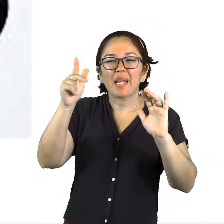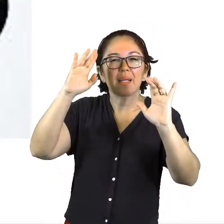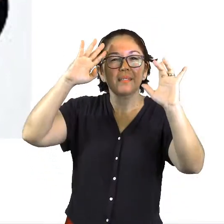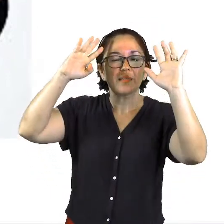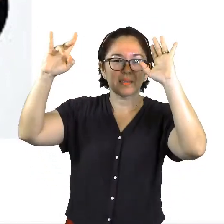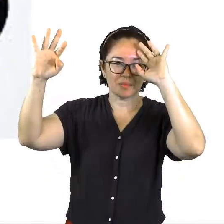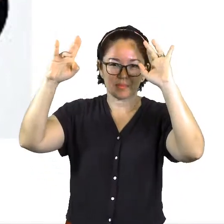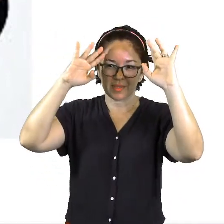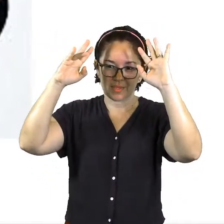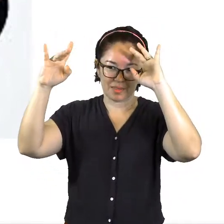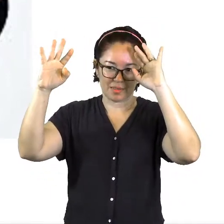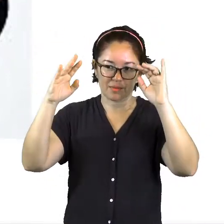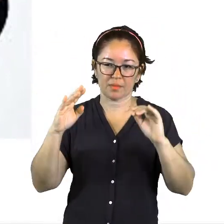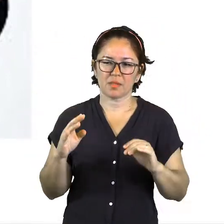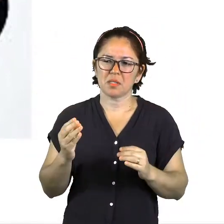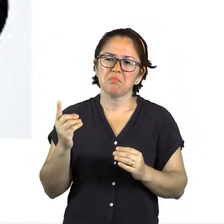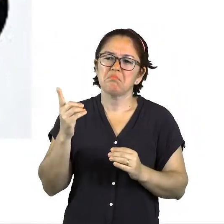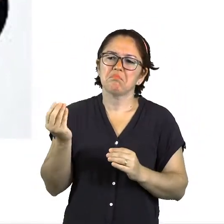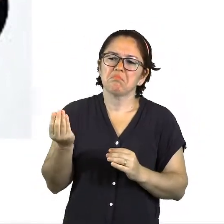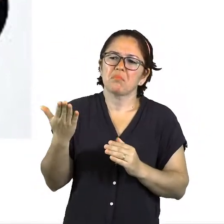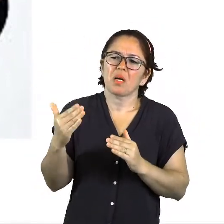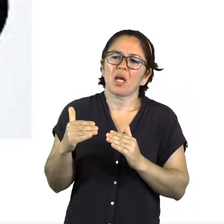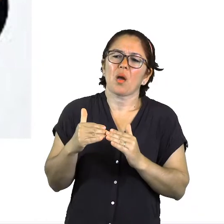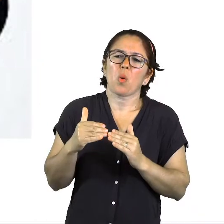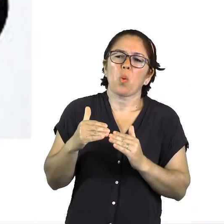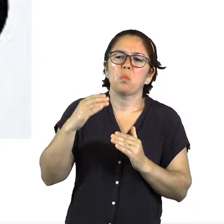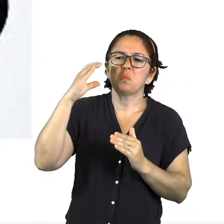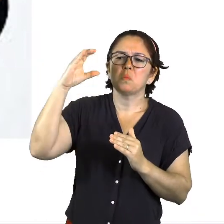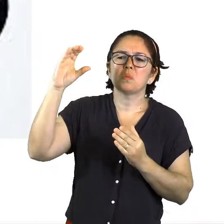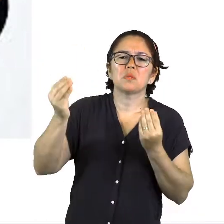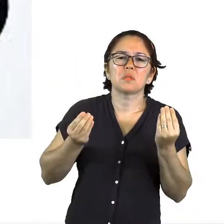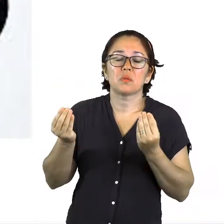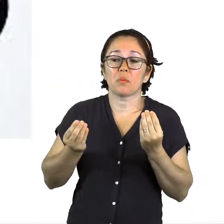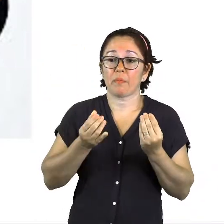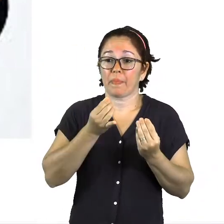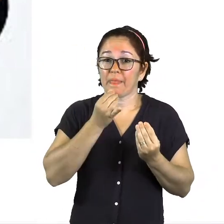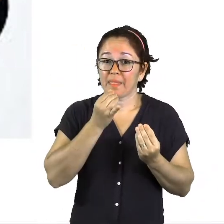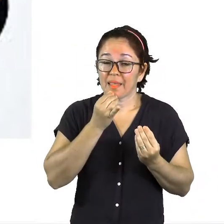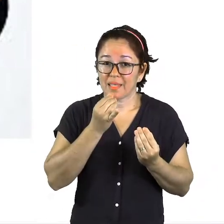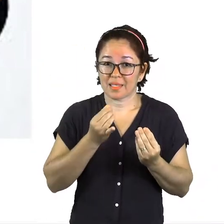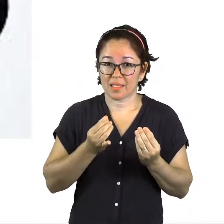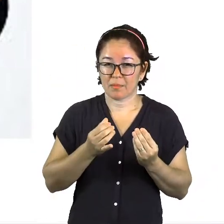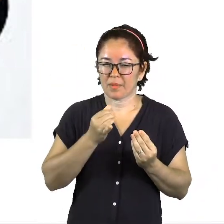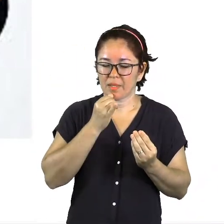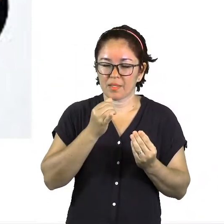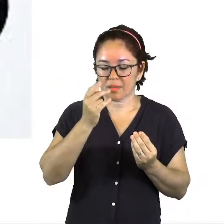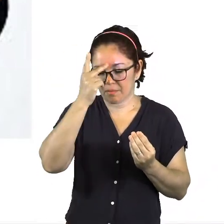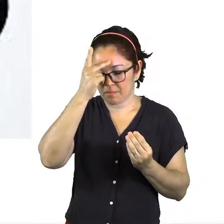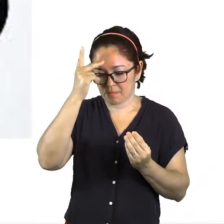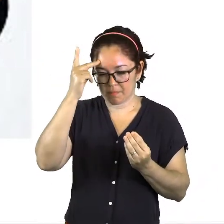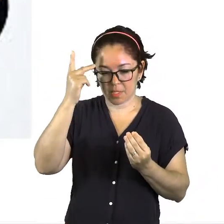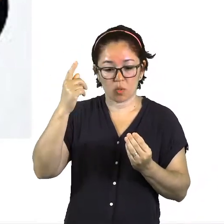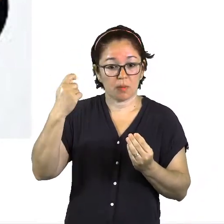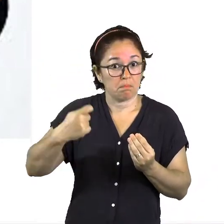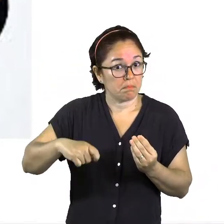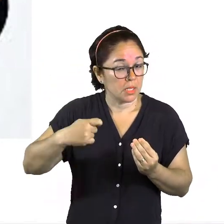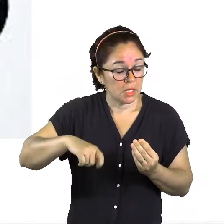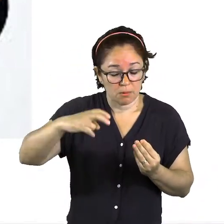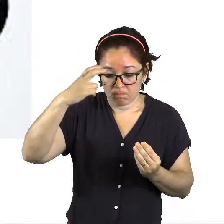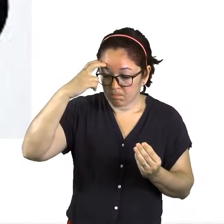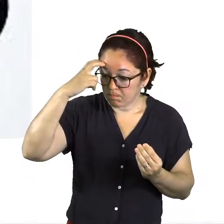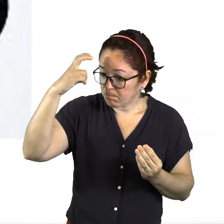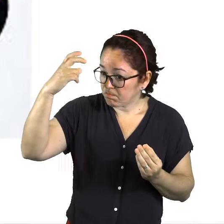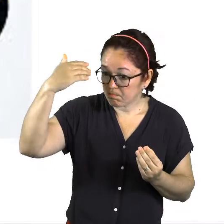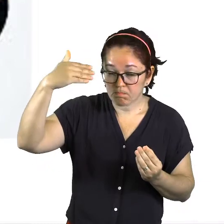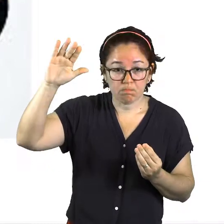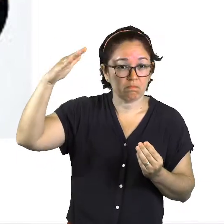divulgação científica são justamente pesquisadores, especialistas. Tem que ser uma pessoa realmente estudada,